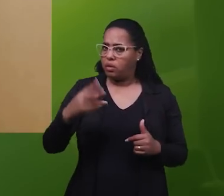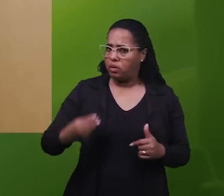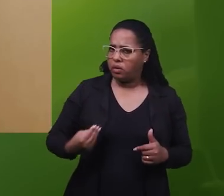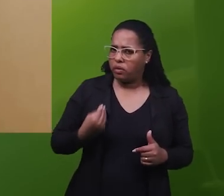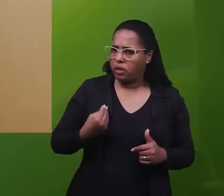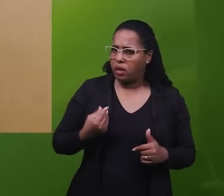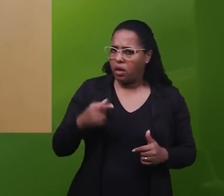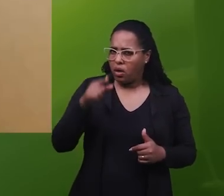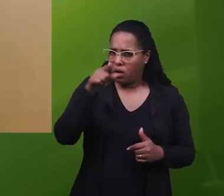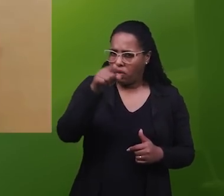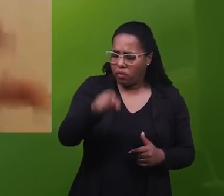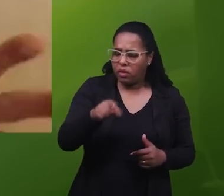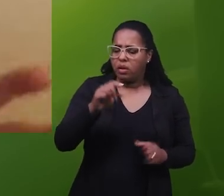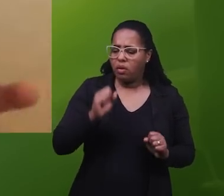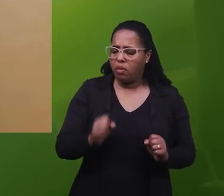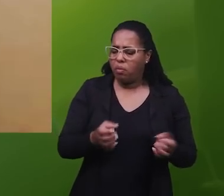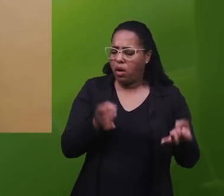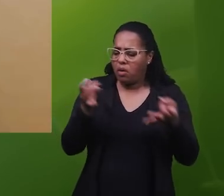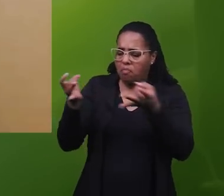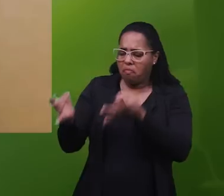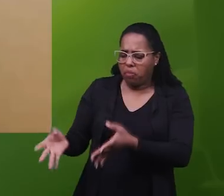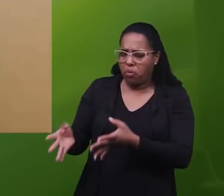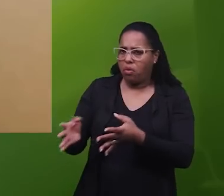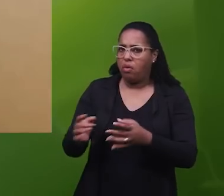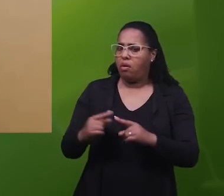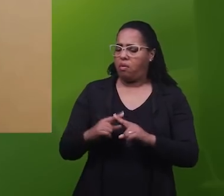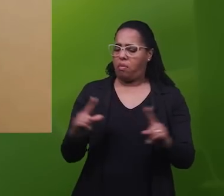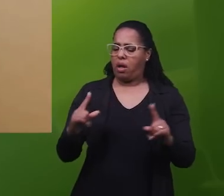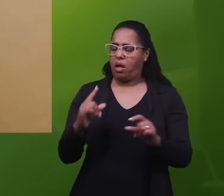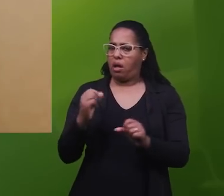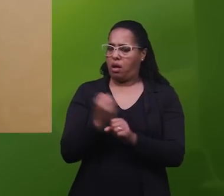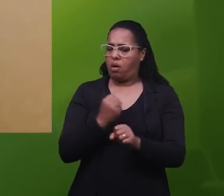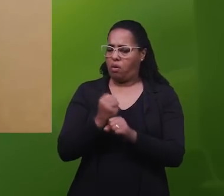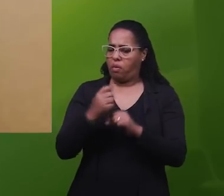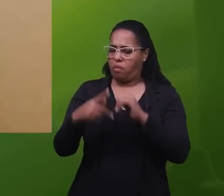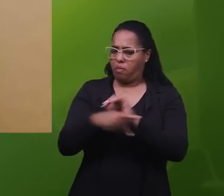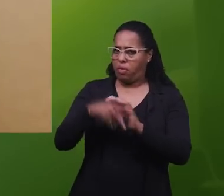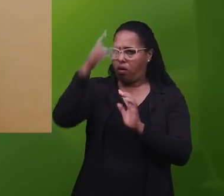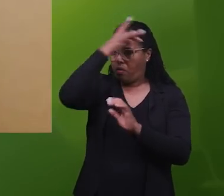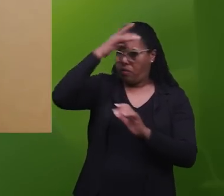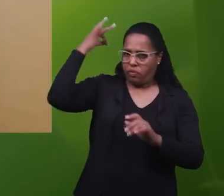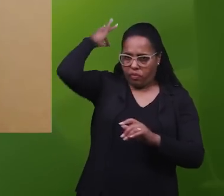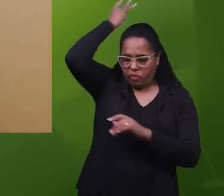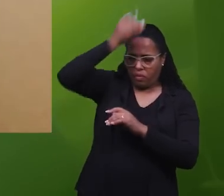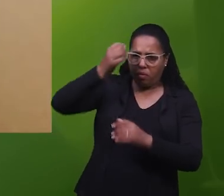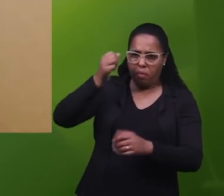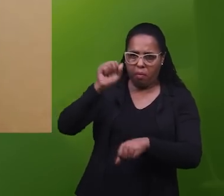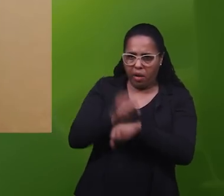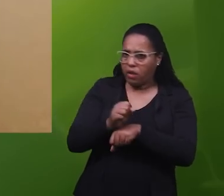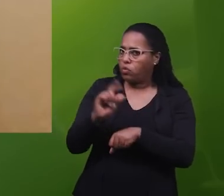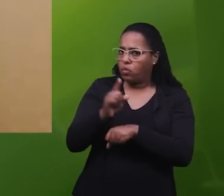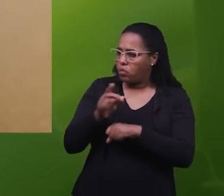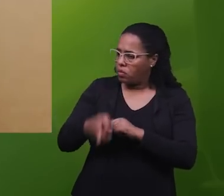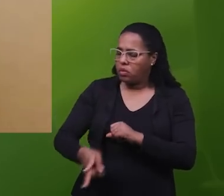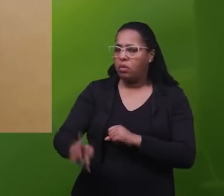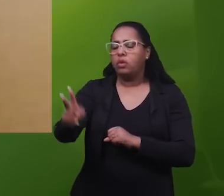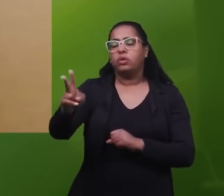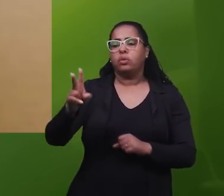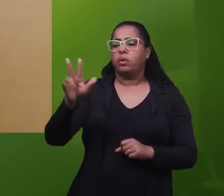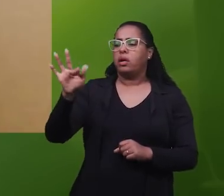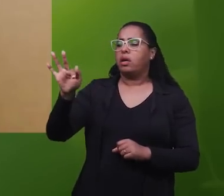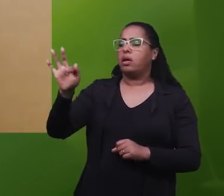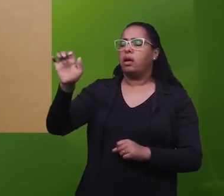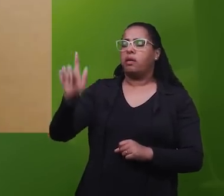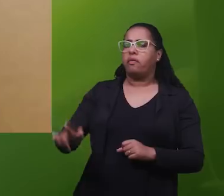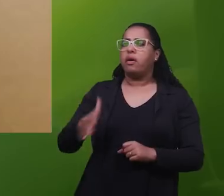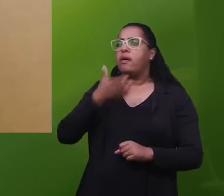realizou, porque você pode abandonar, alguém pode deixar tudo, mas a obra do Espírito Santo, ela não para, ela continua. E a